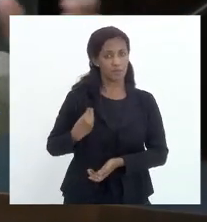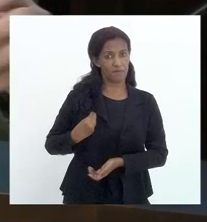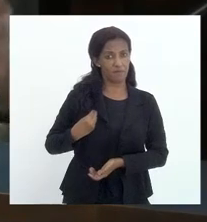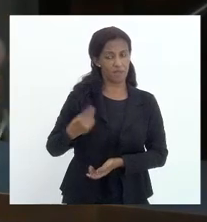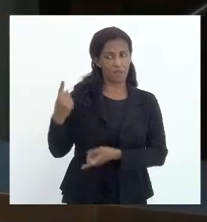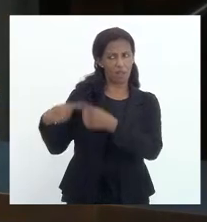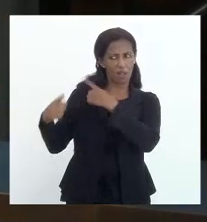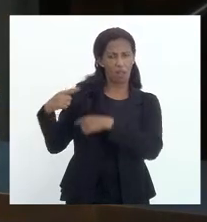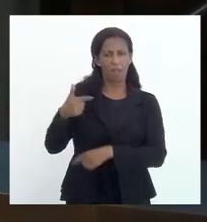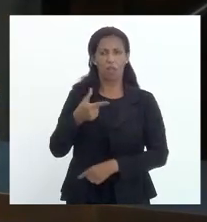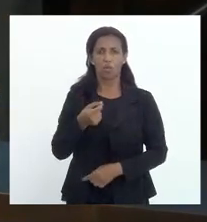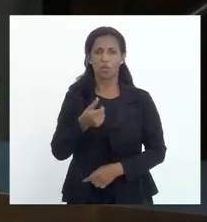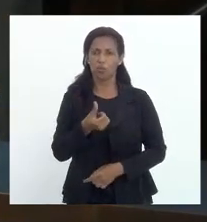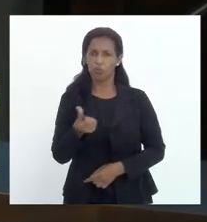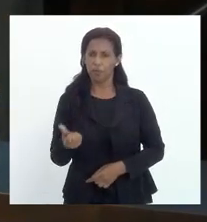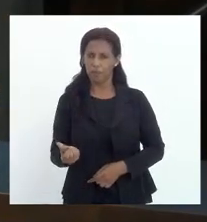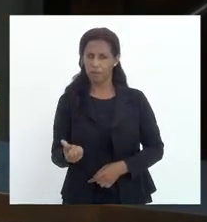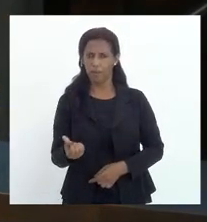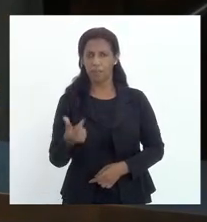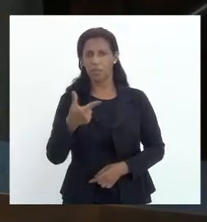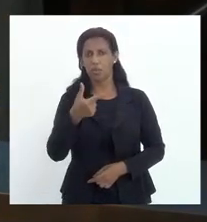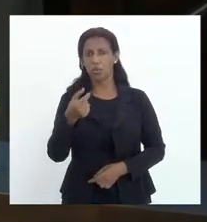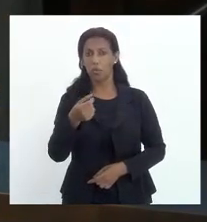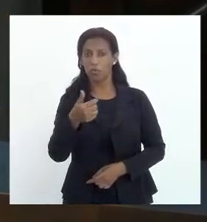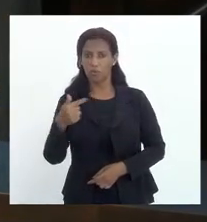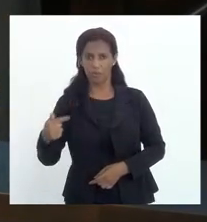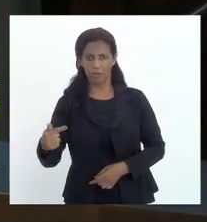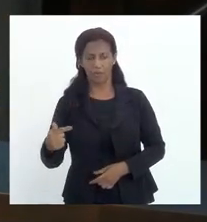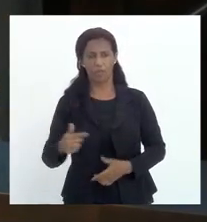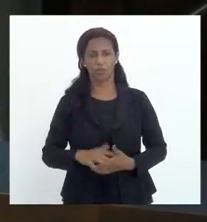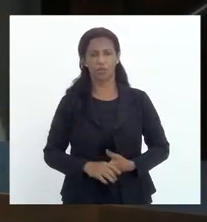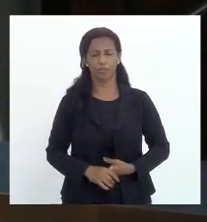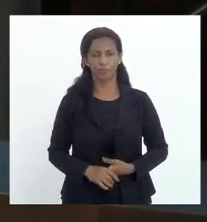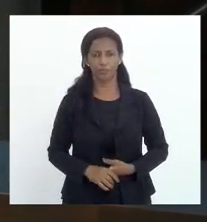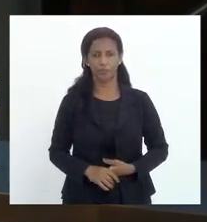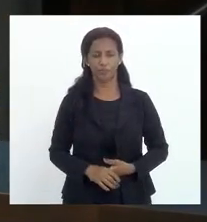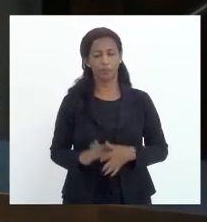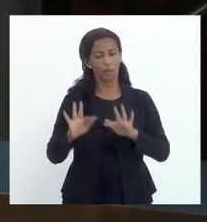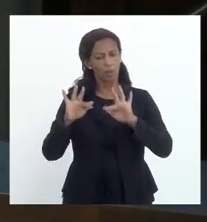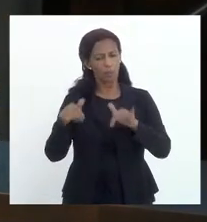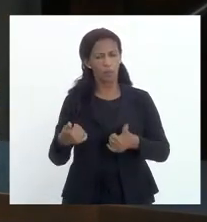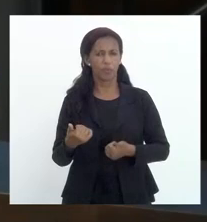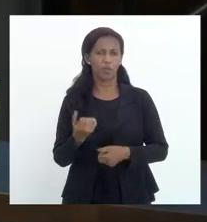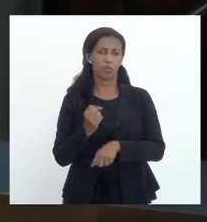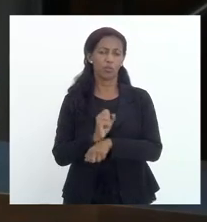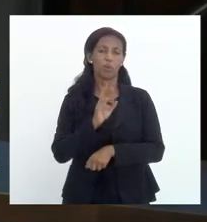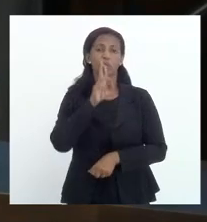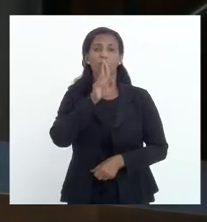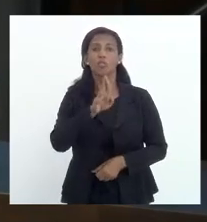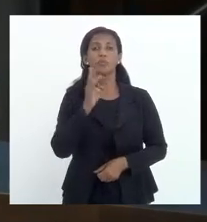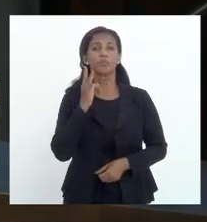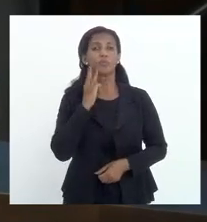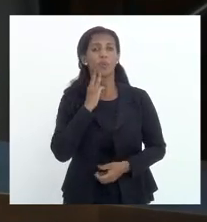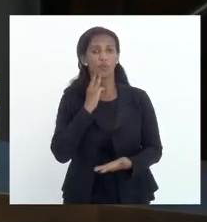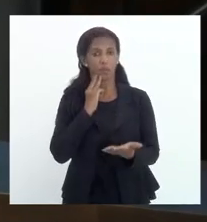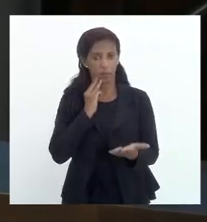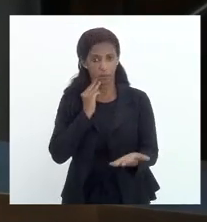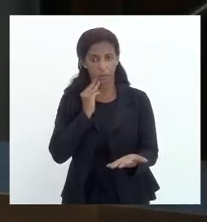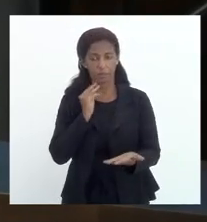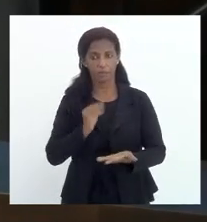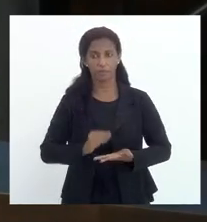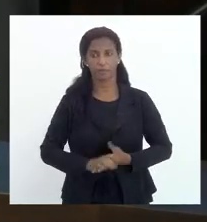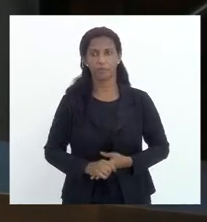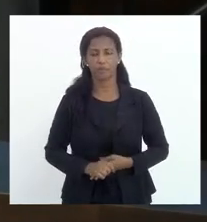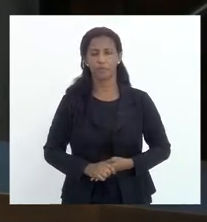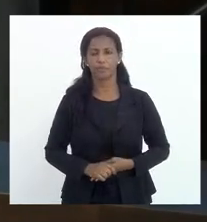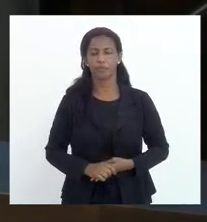em 2016 e 2017. Por fim, eu espero ter respondido, deputado Valdec,